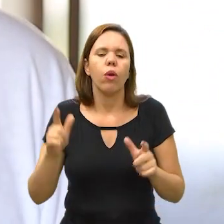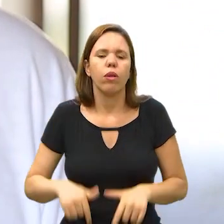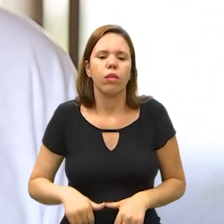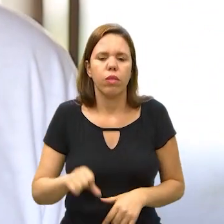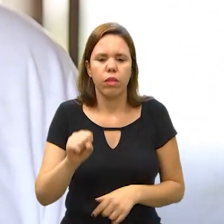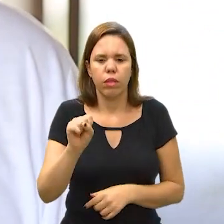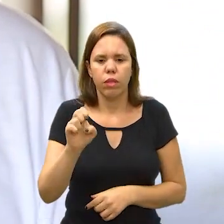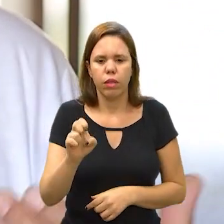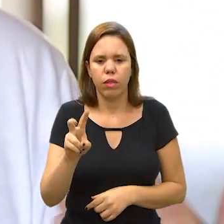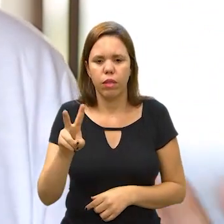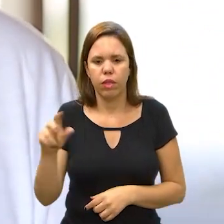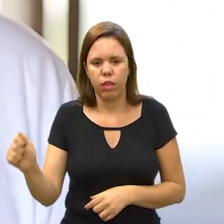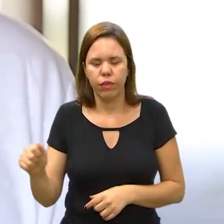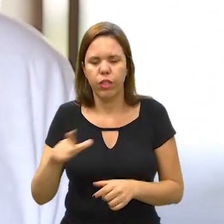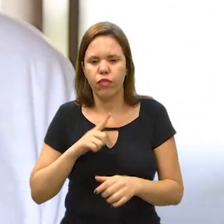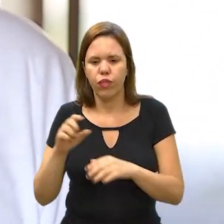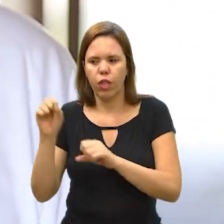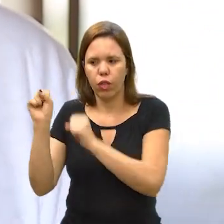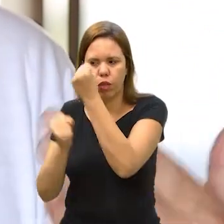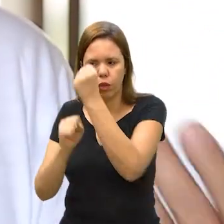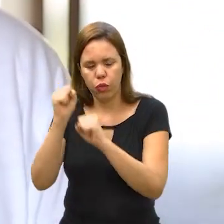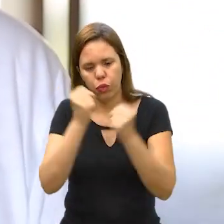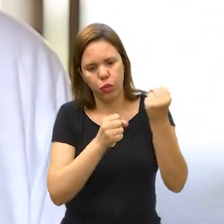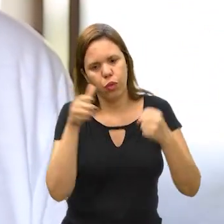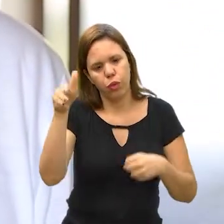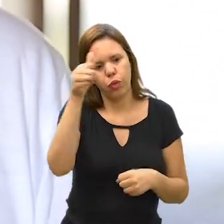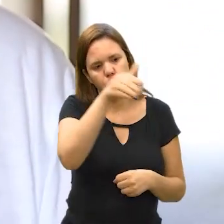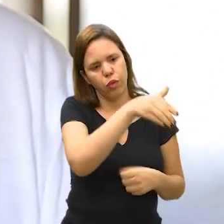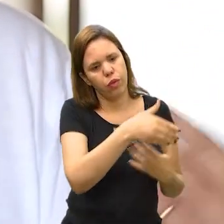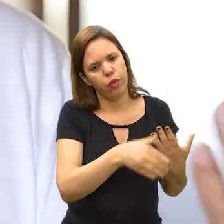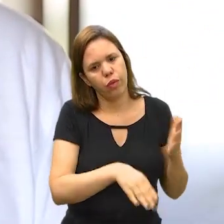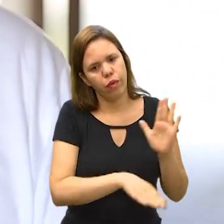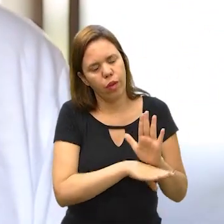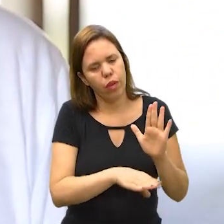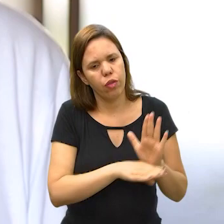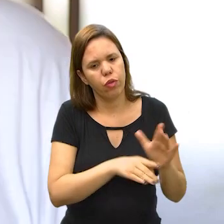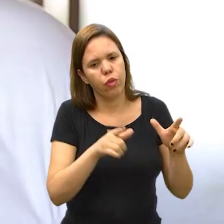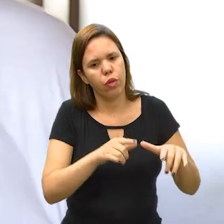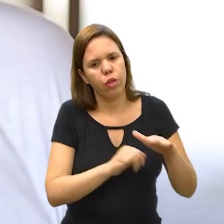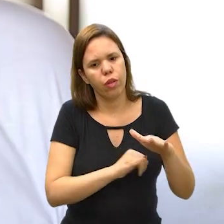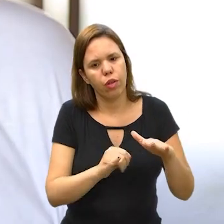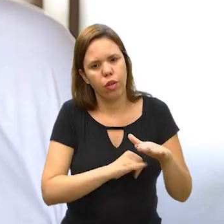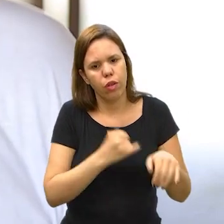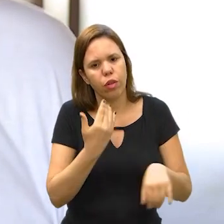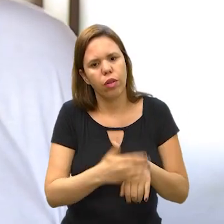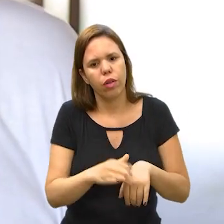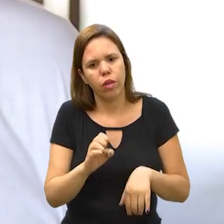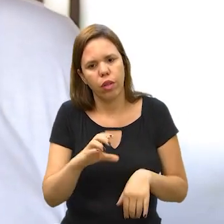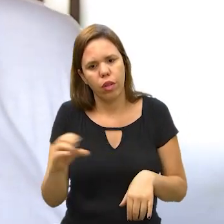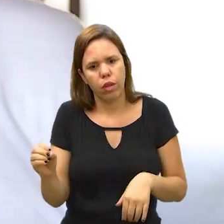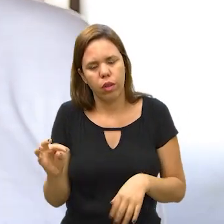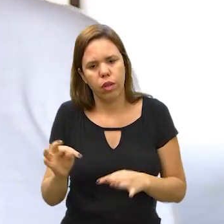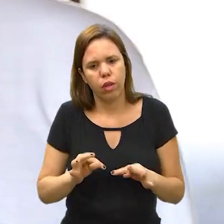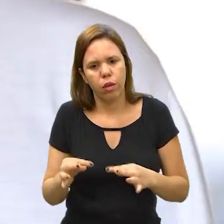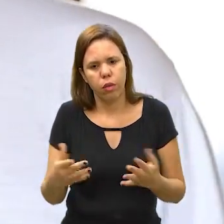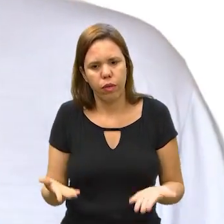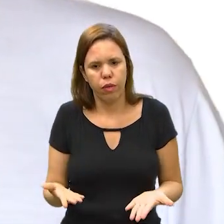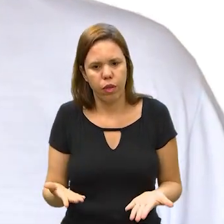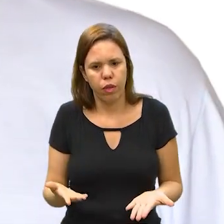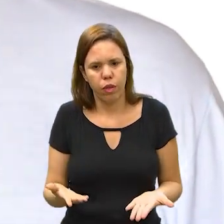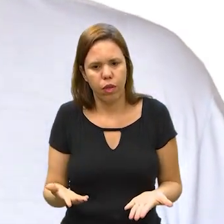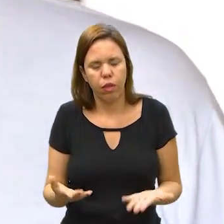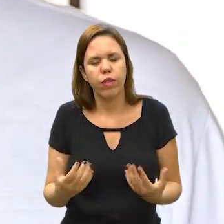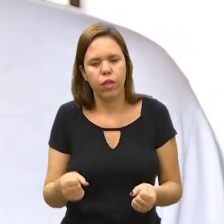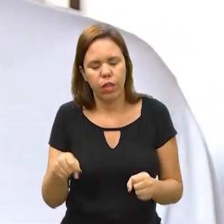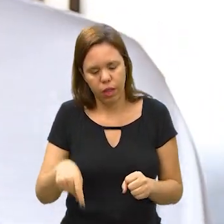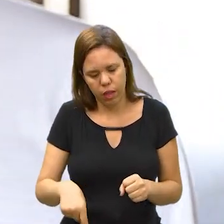Seva tiver as suas indústrias, ela vai adotar uma entidade que pratique a ecoterapia. E vocês foram